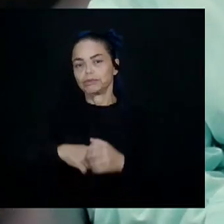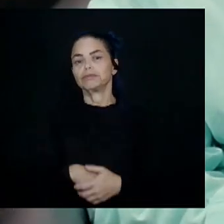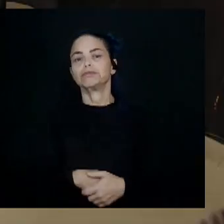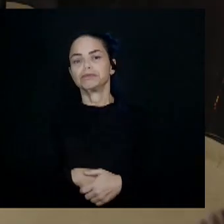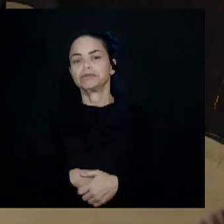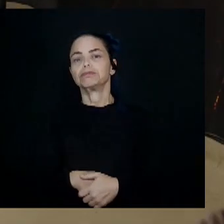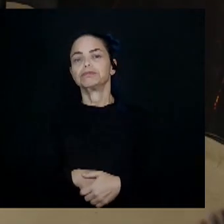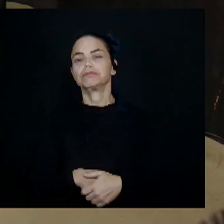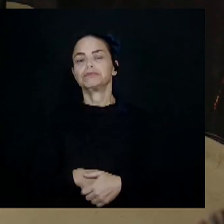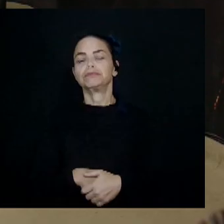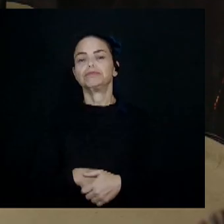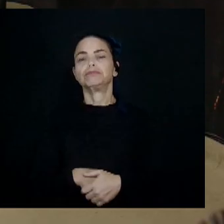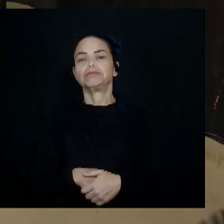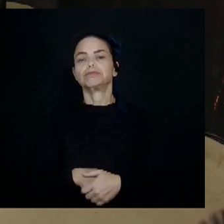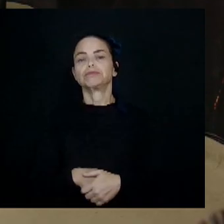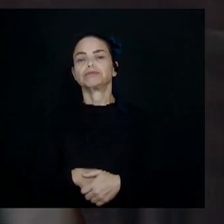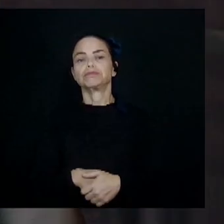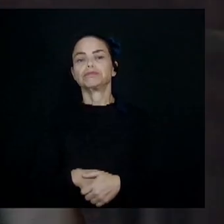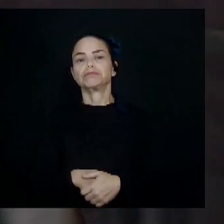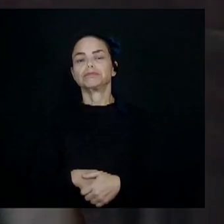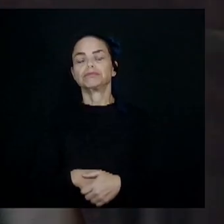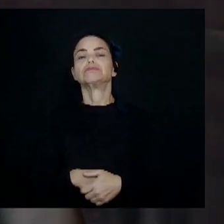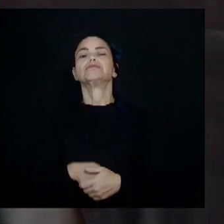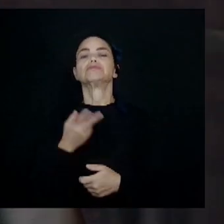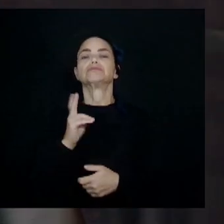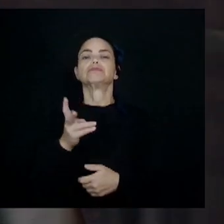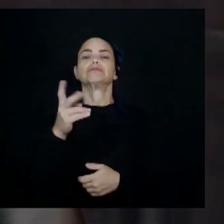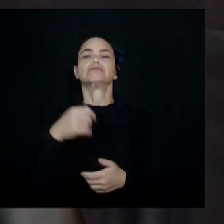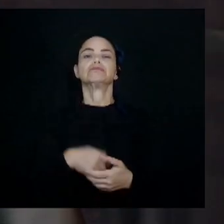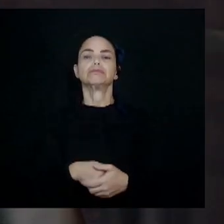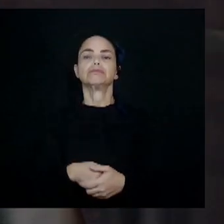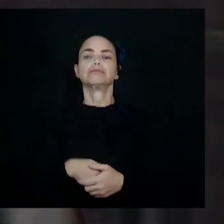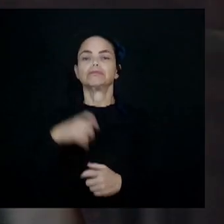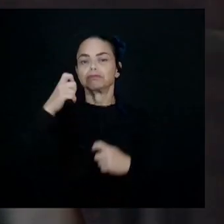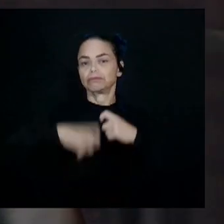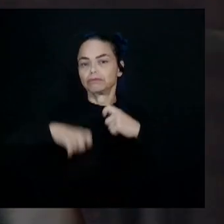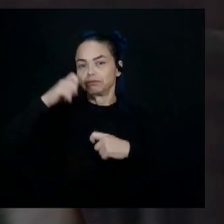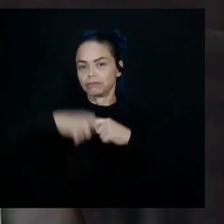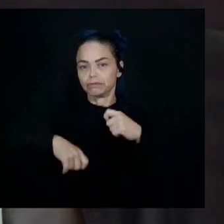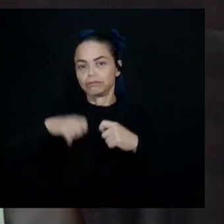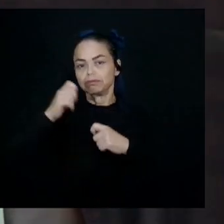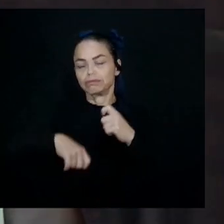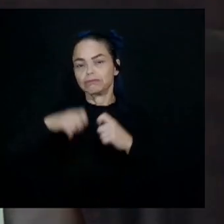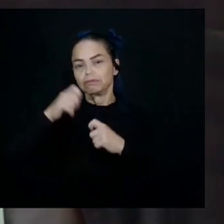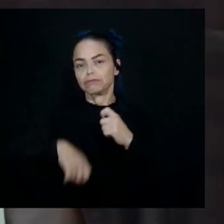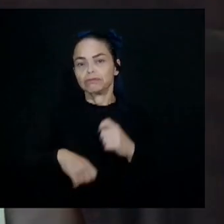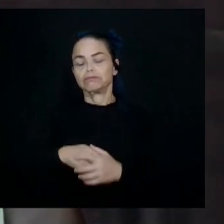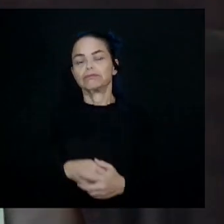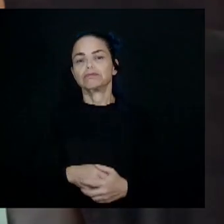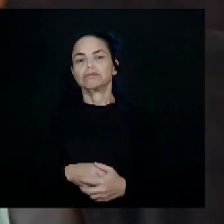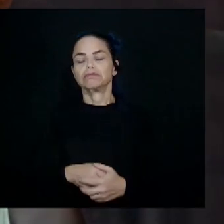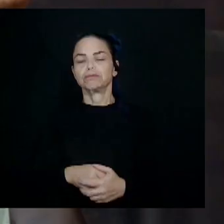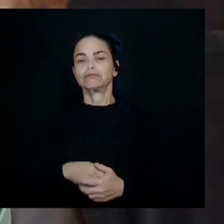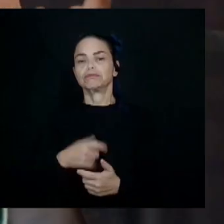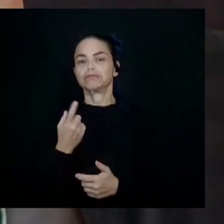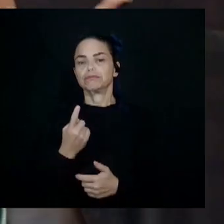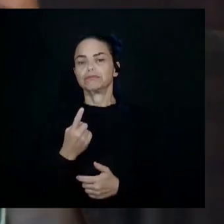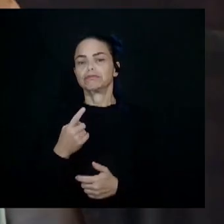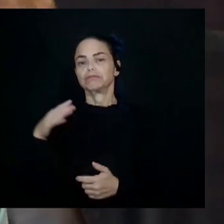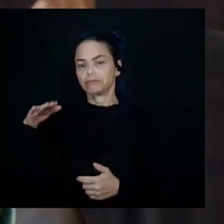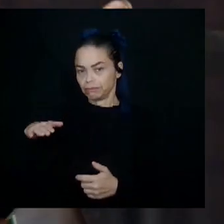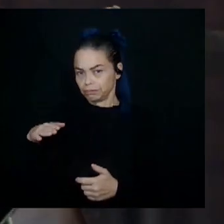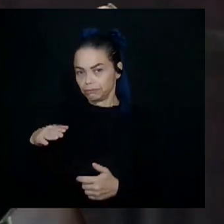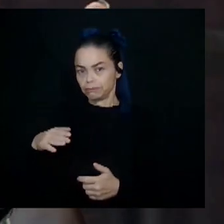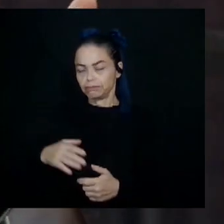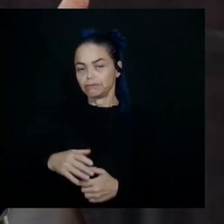dúvida. E continuando na questão do abuso, então imagina, né, uma criança com a cabeça de